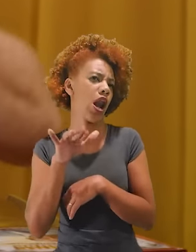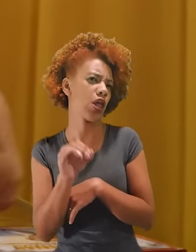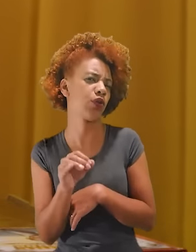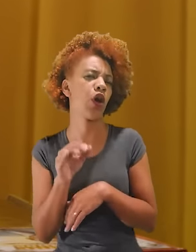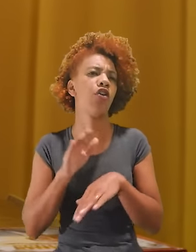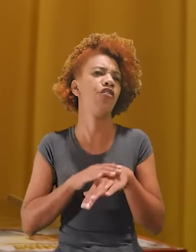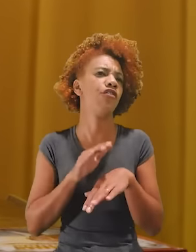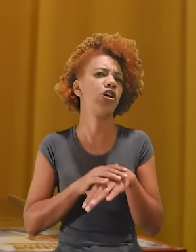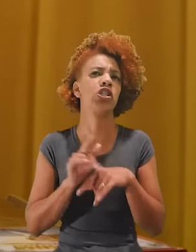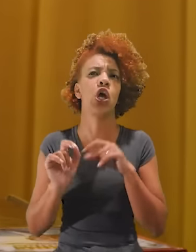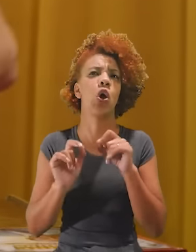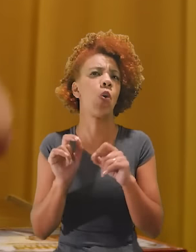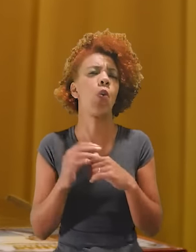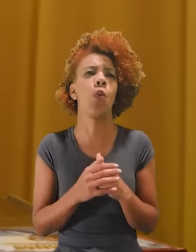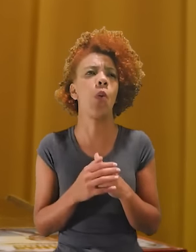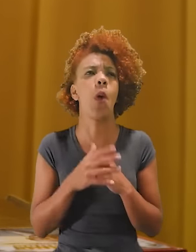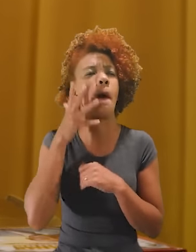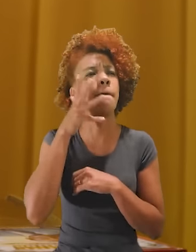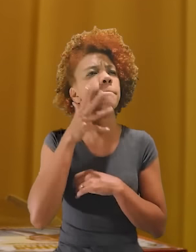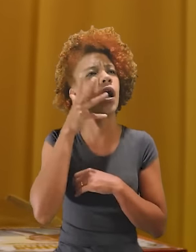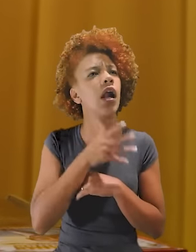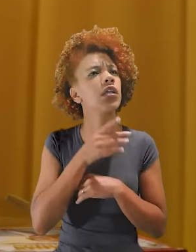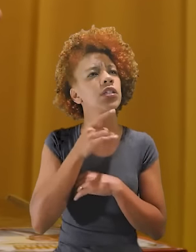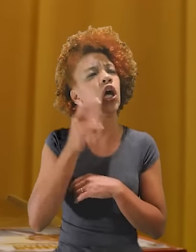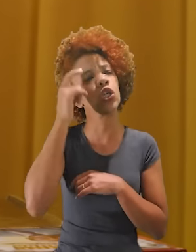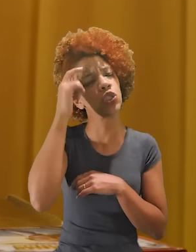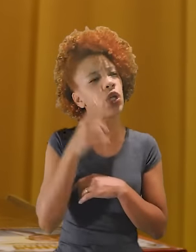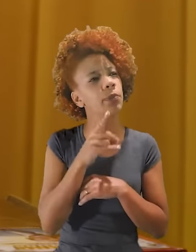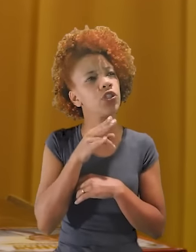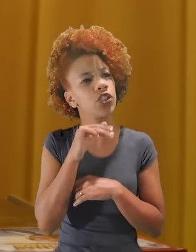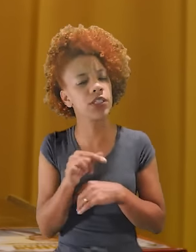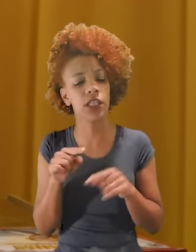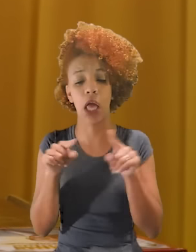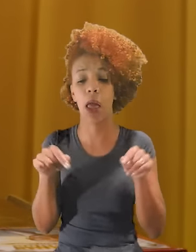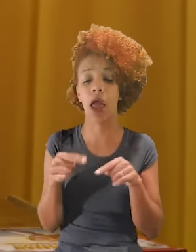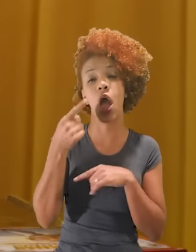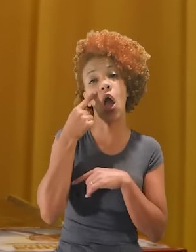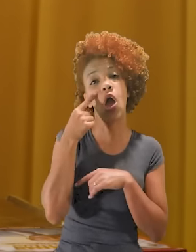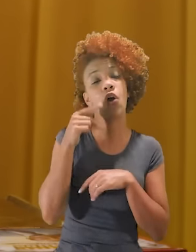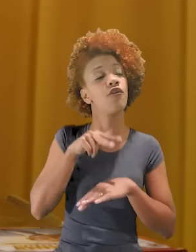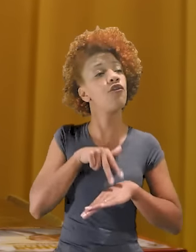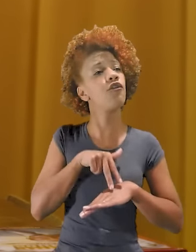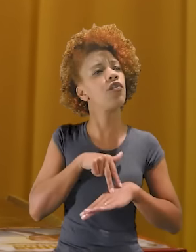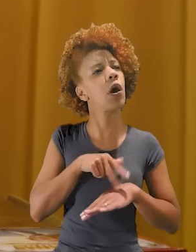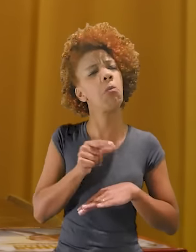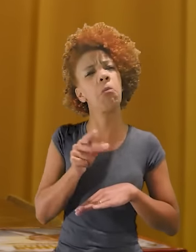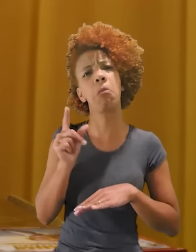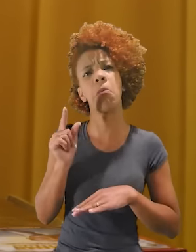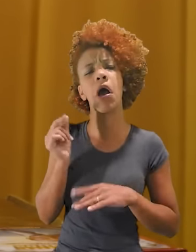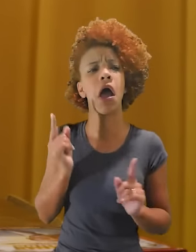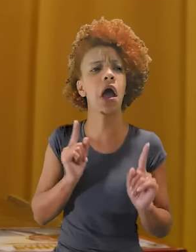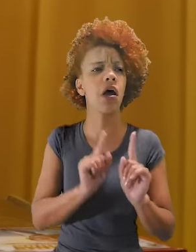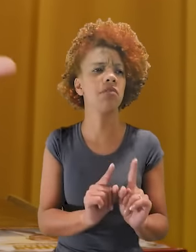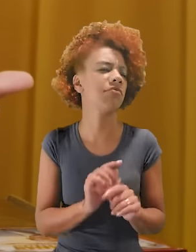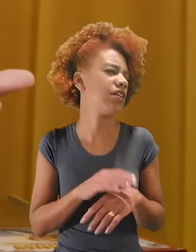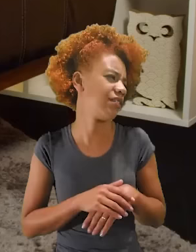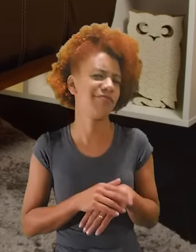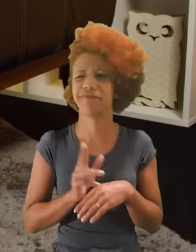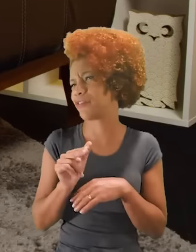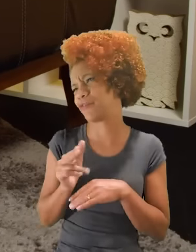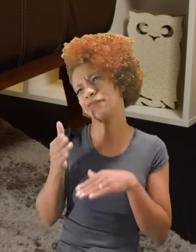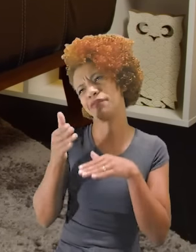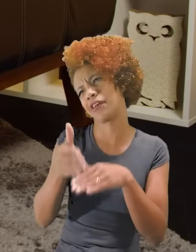Orlando e não sei o quê, vou fazer aqui uma palestra sobre o Disney e tal. Nesse terraço aqui, pra você ter uma ideia, o Disney ficava muito com ele, tipo, a mulher. Em Orlando que ele